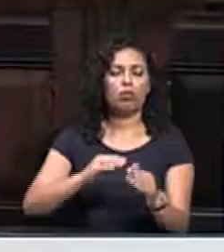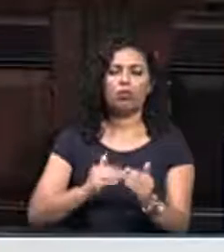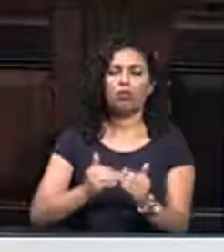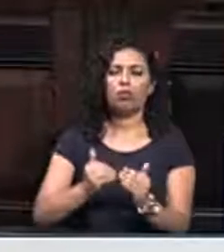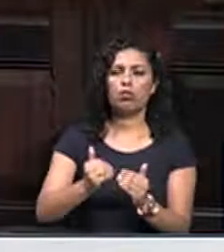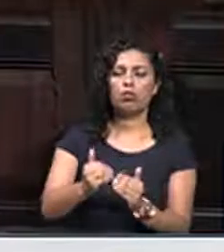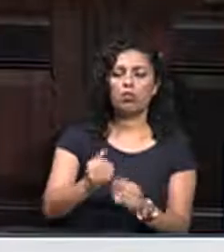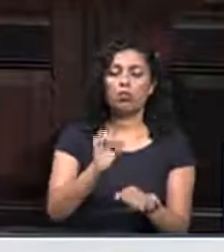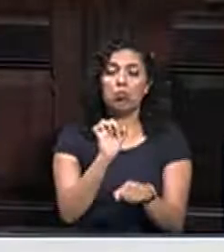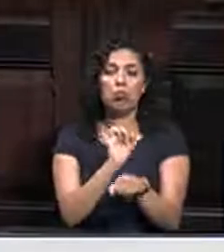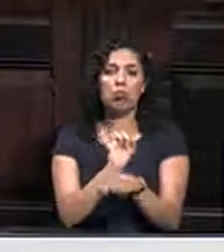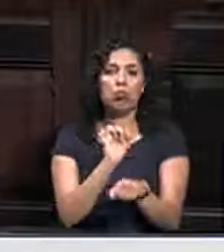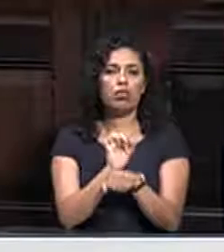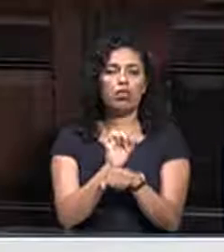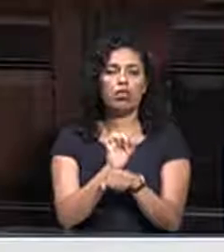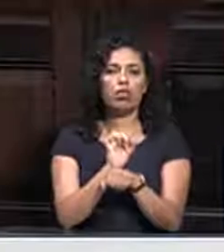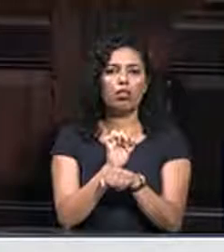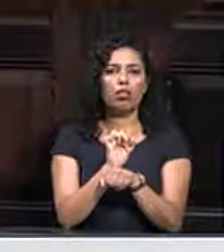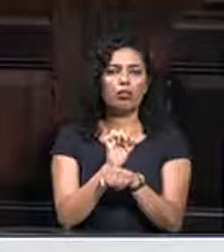vamos esperar